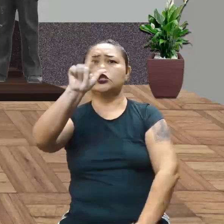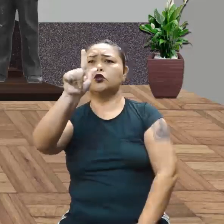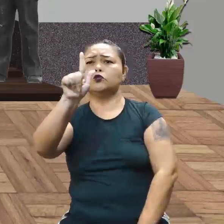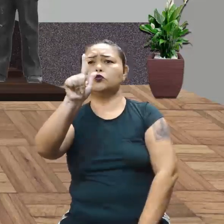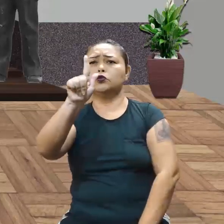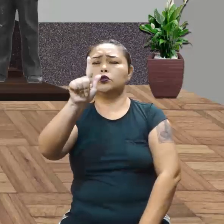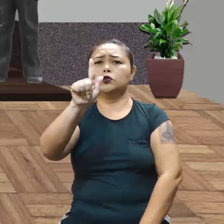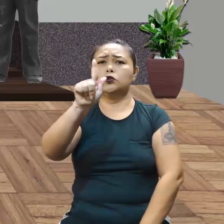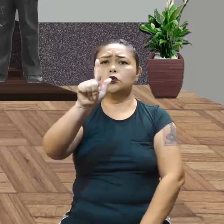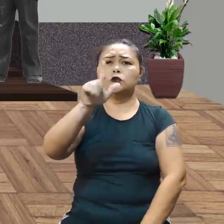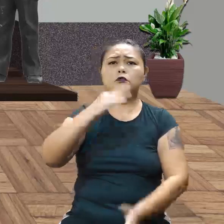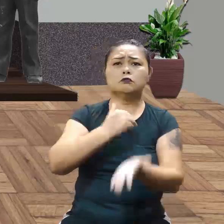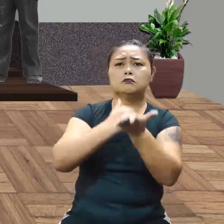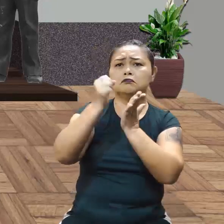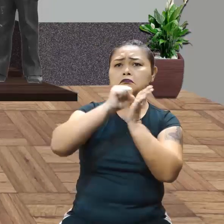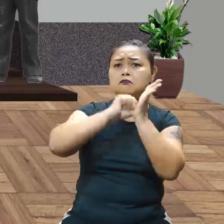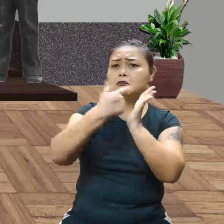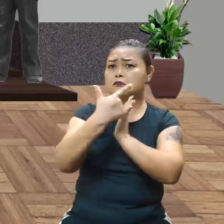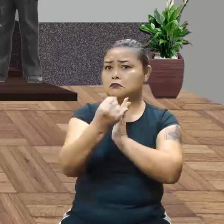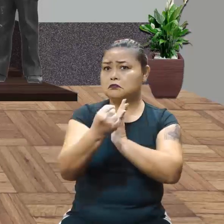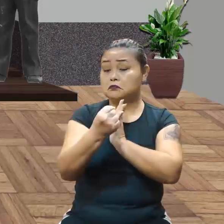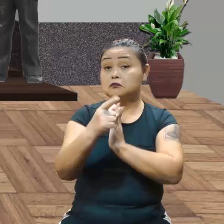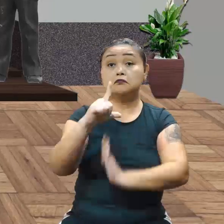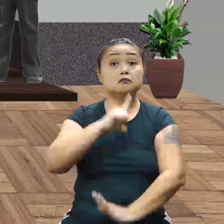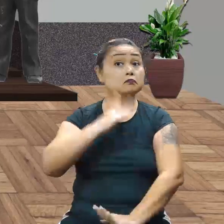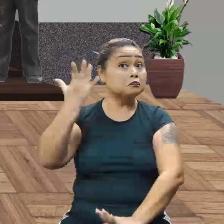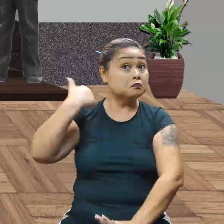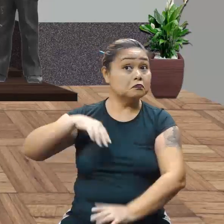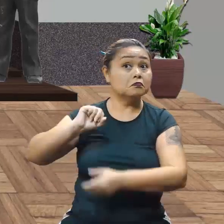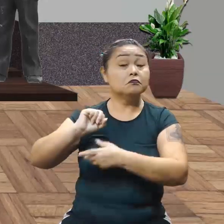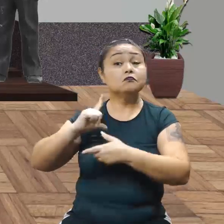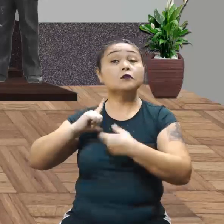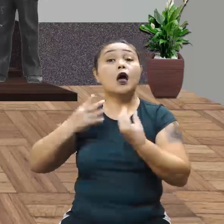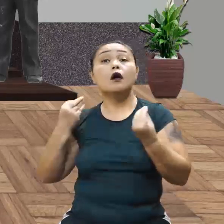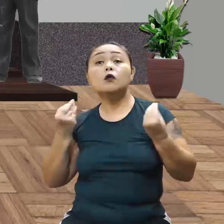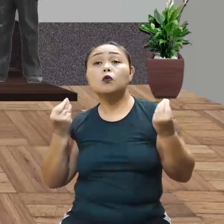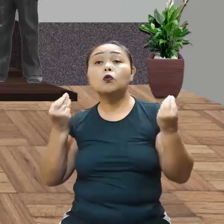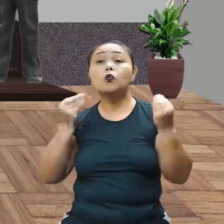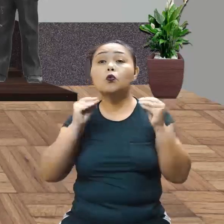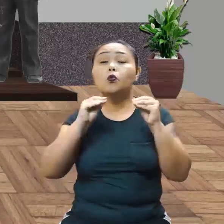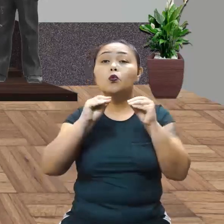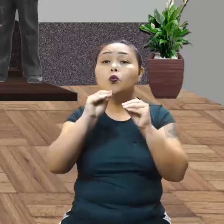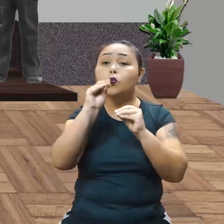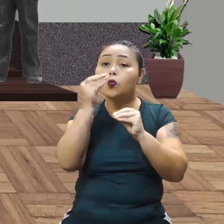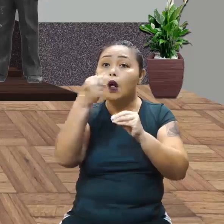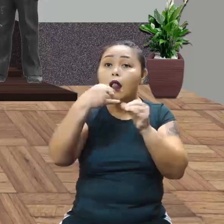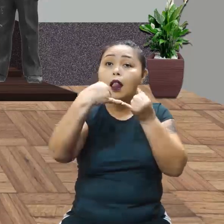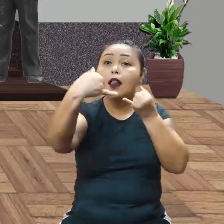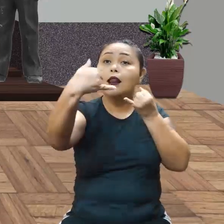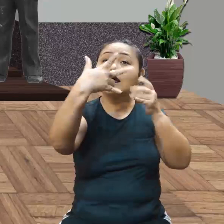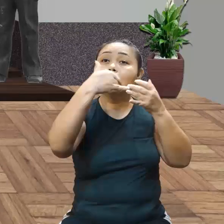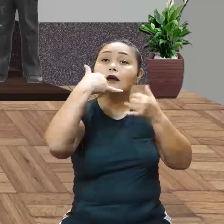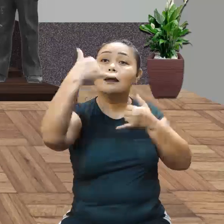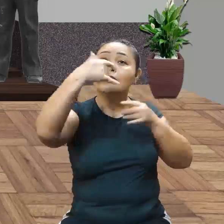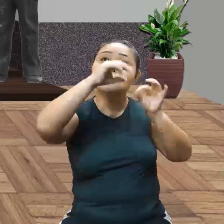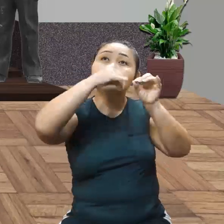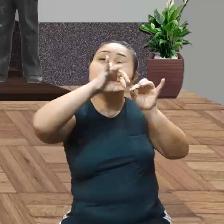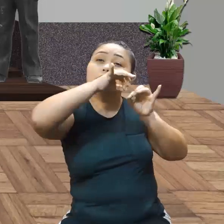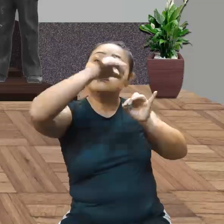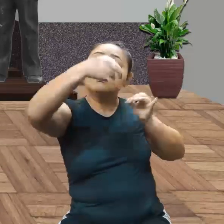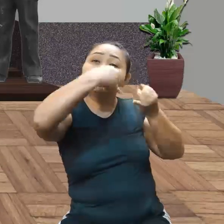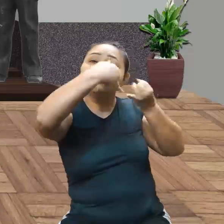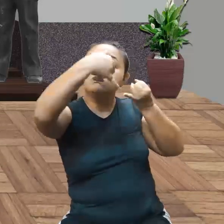5G, no início do século XX, nós discutimos a implantação de linhas telegráficas para fazer